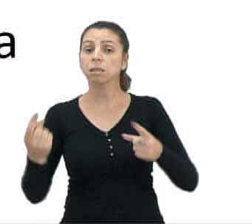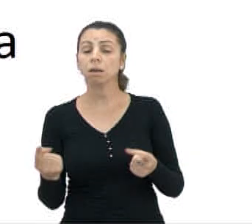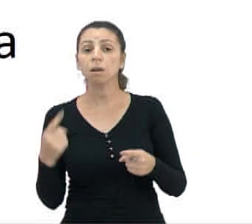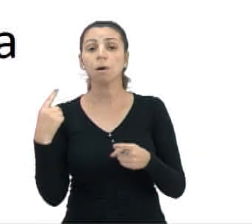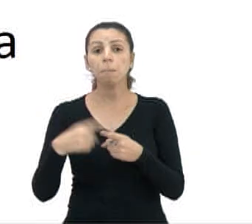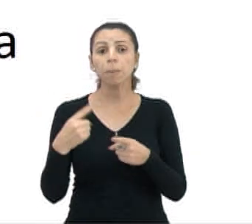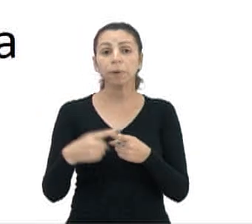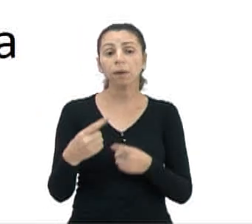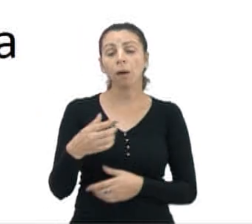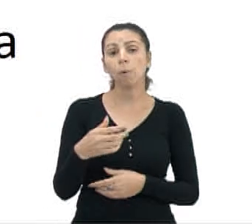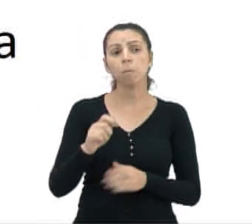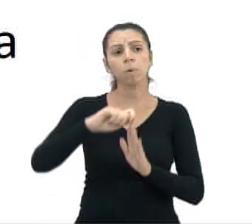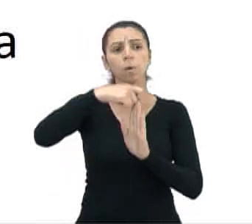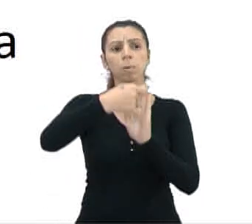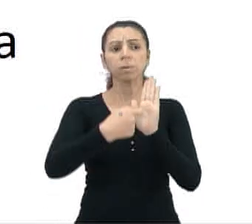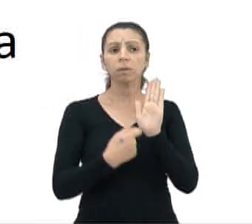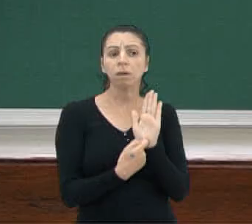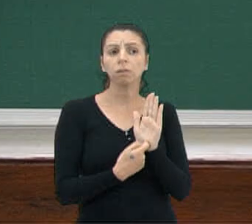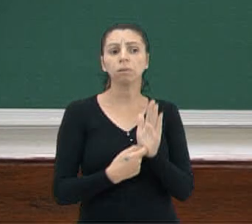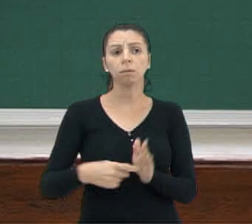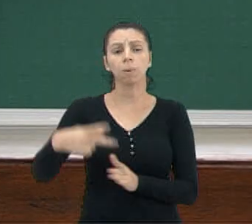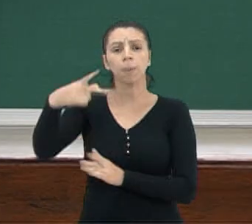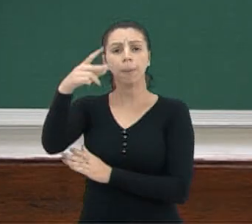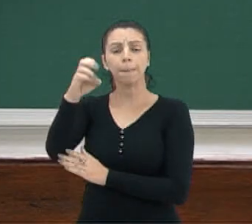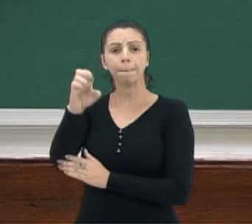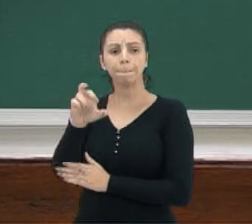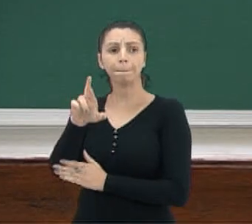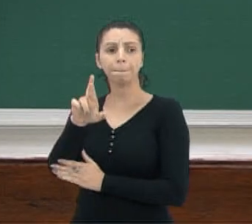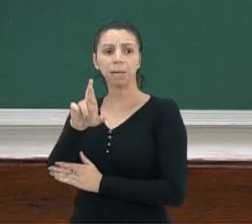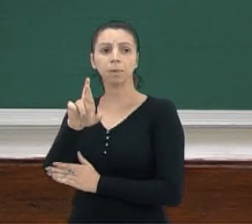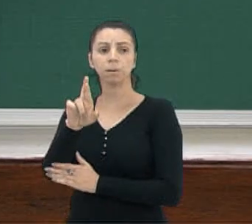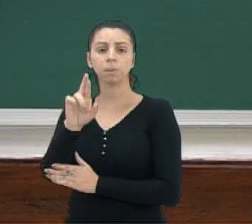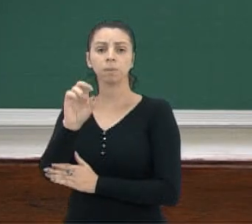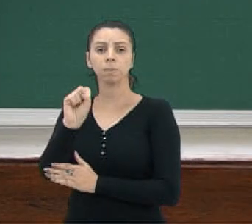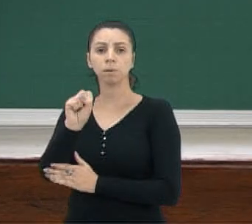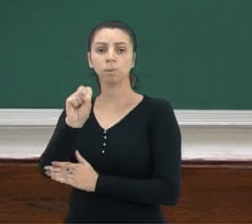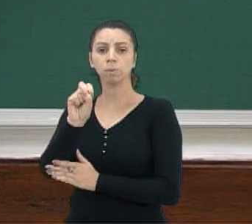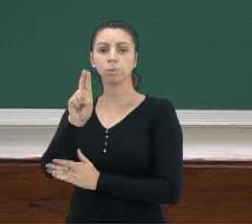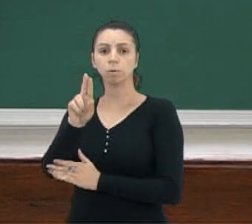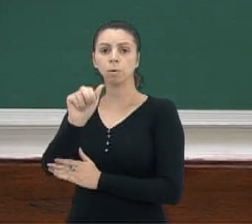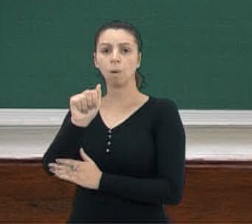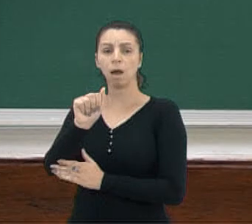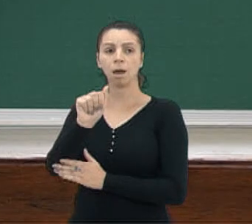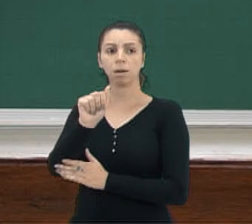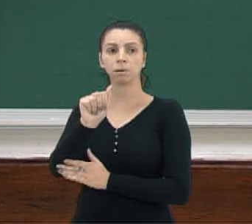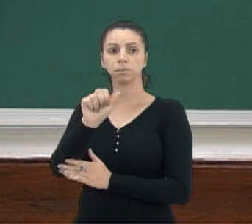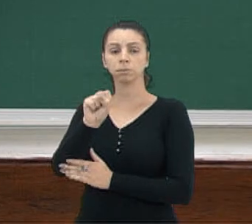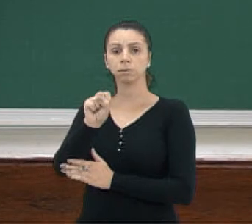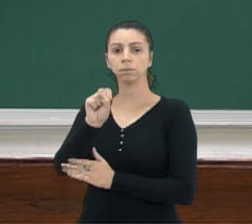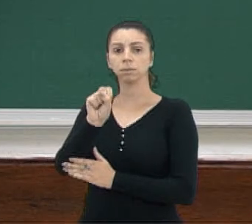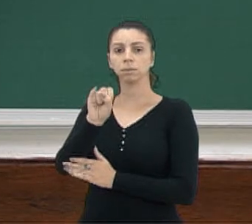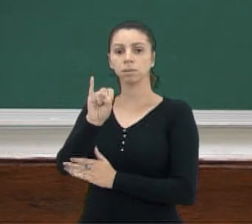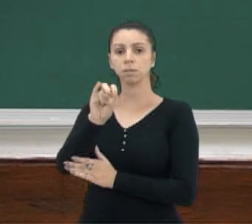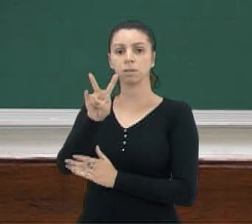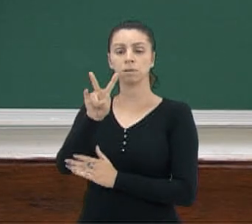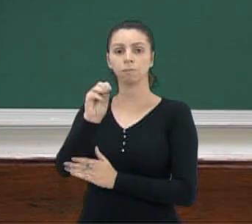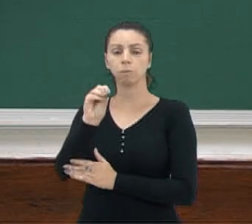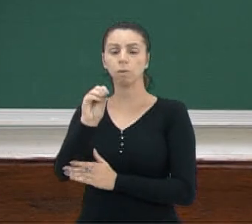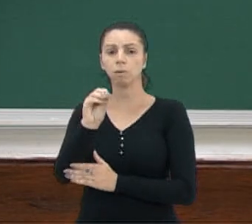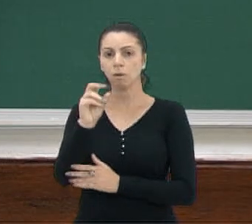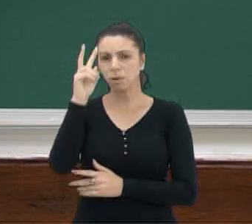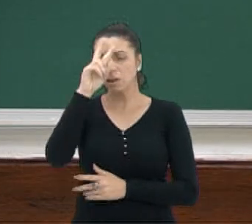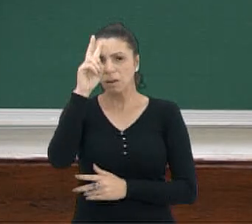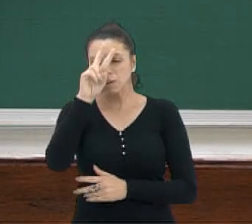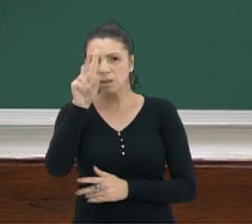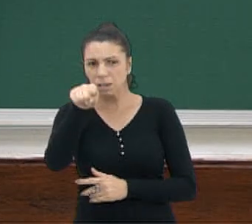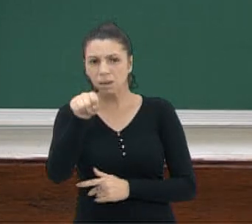texto persuasivo. O que que vocês acham com base lá no que nós lemos do editorial sobre o Natal, da